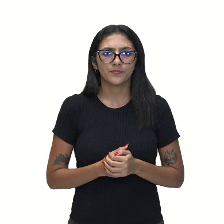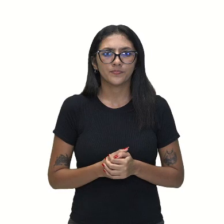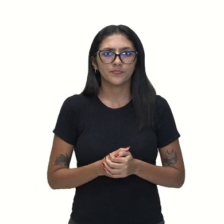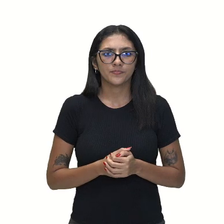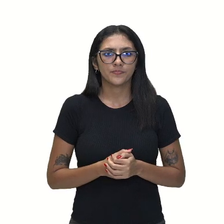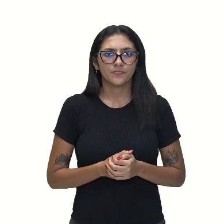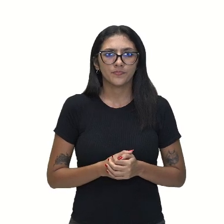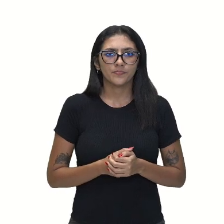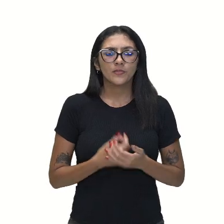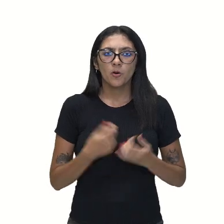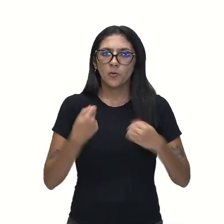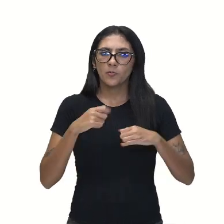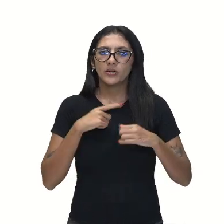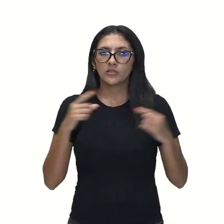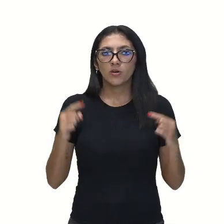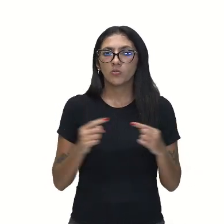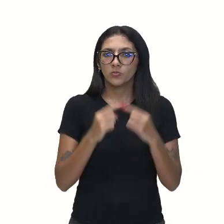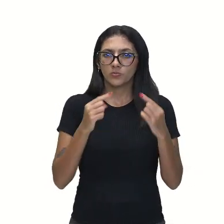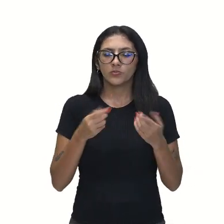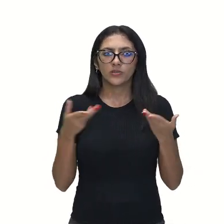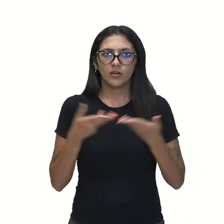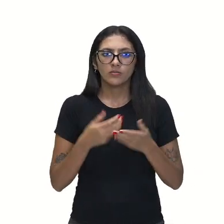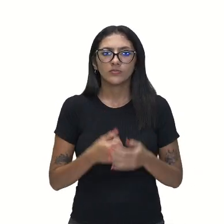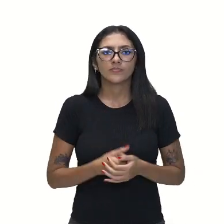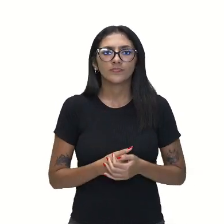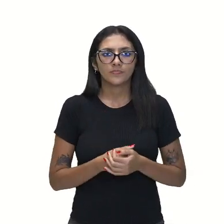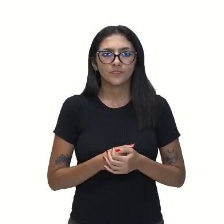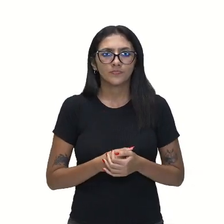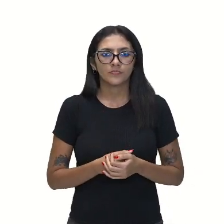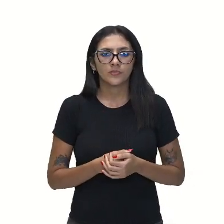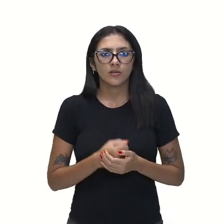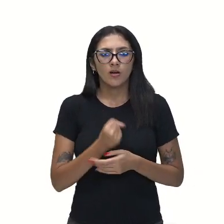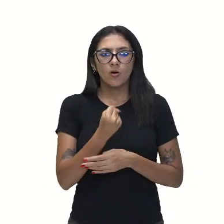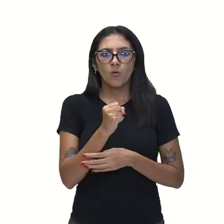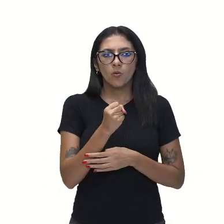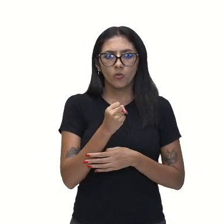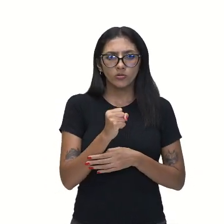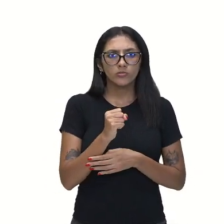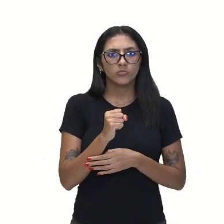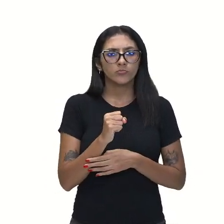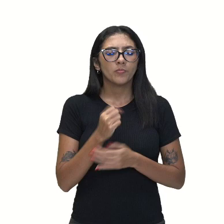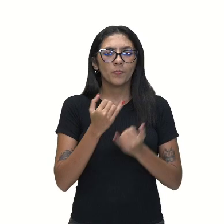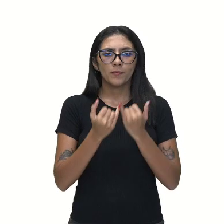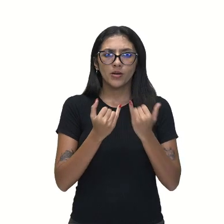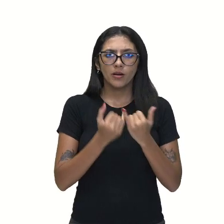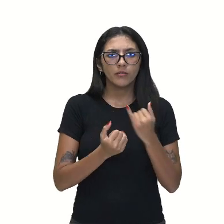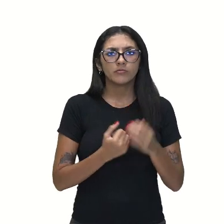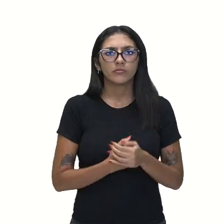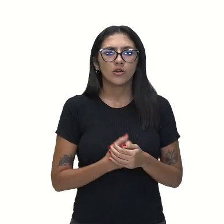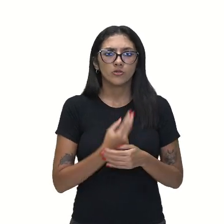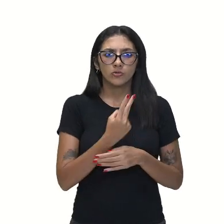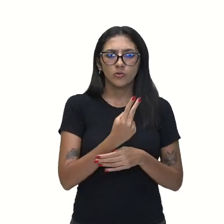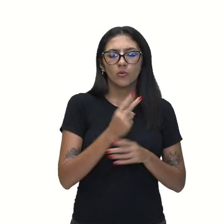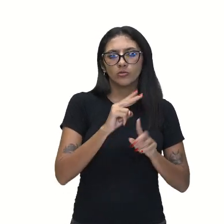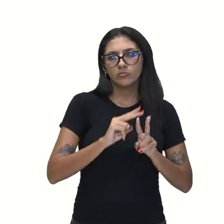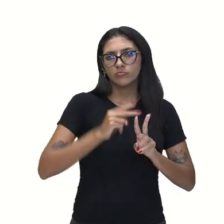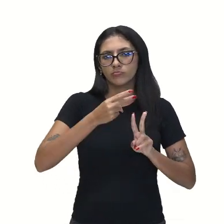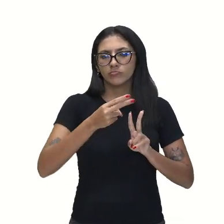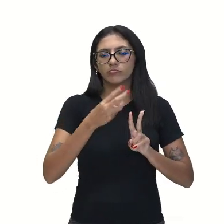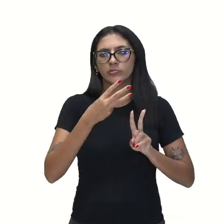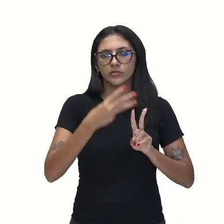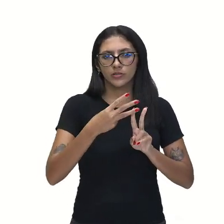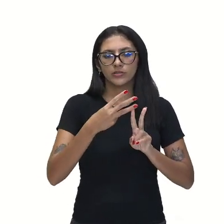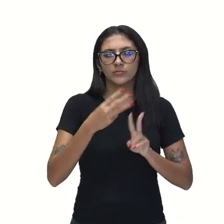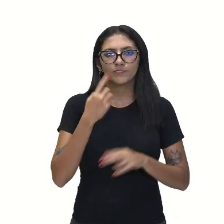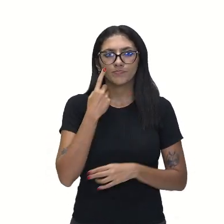Vamos torná-las iguais agora. 8, meus amigos, é a mesma coisa que 2 elevado a 3. Então, no lugar de 8, eu vou escrever